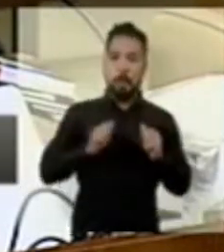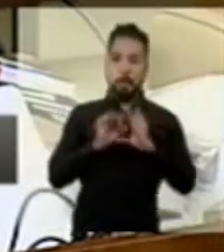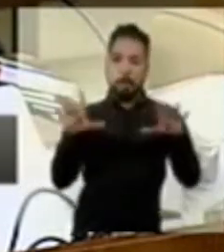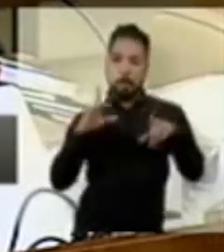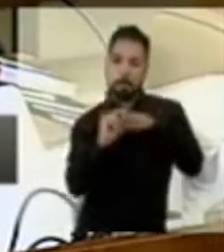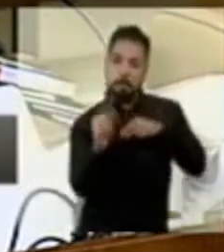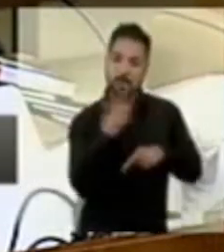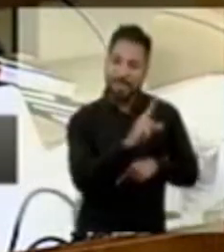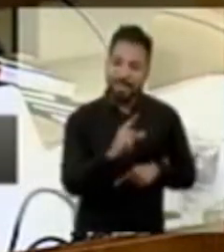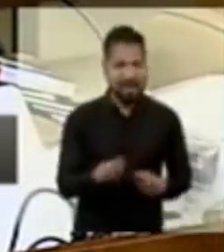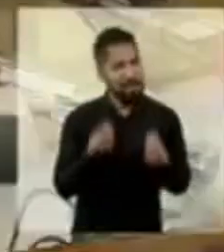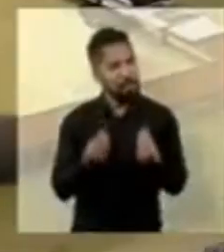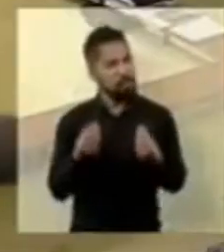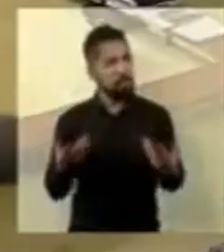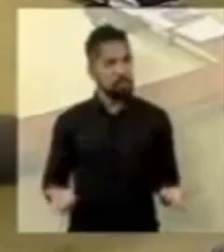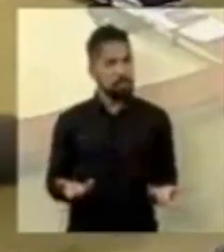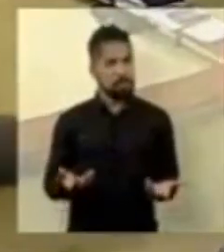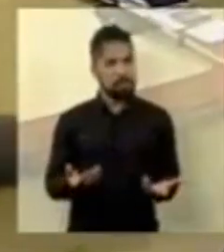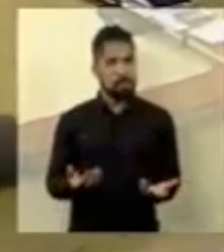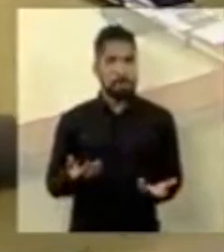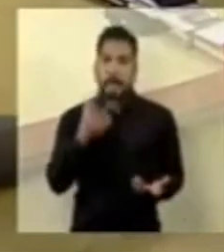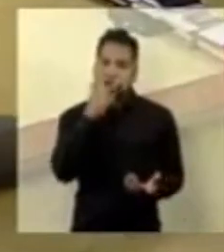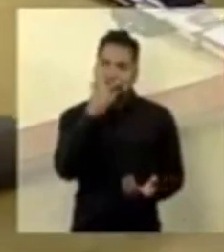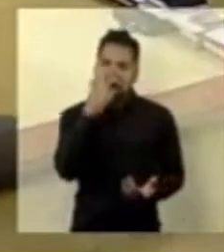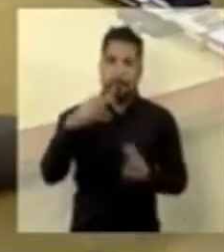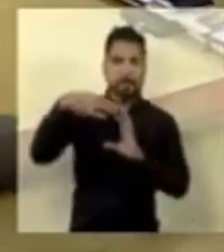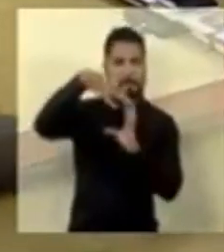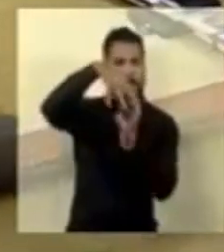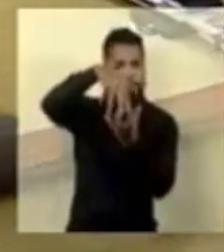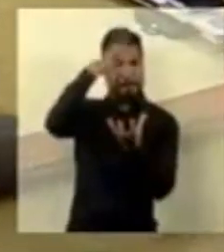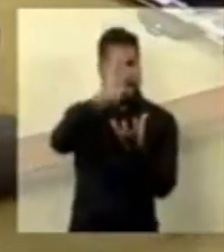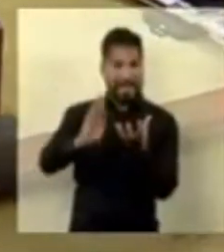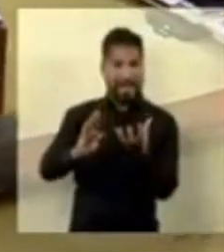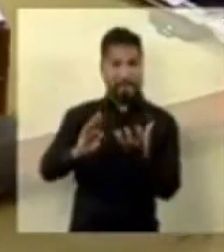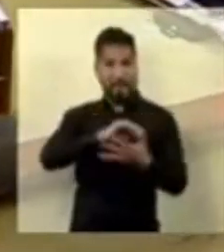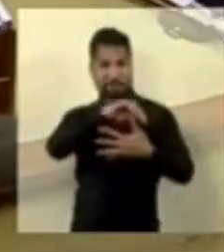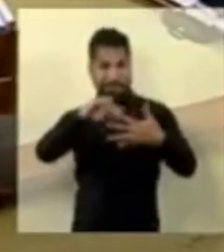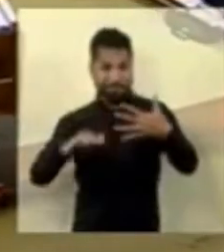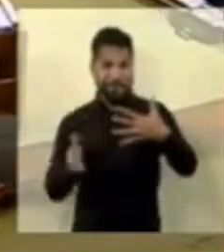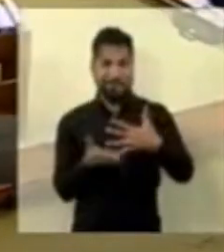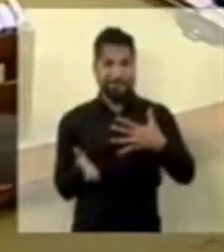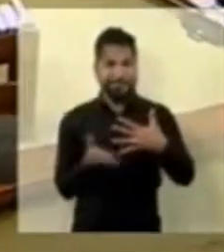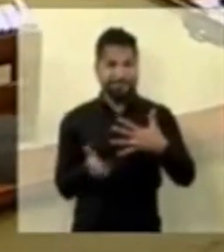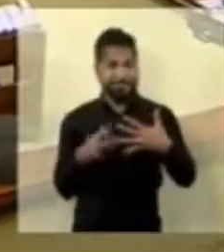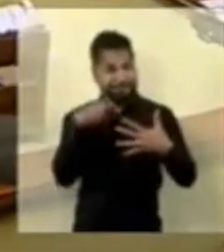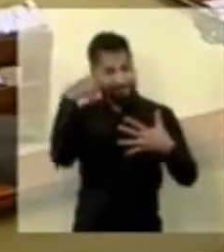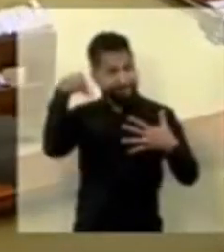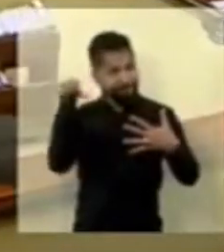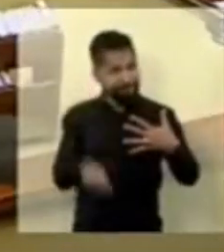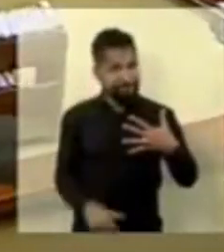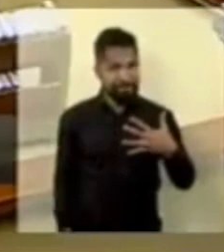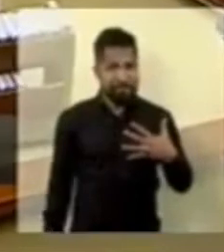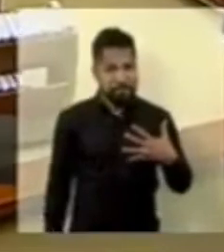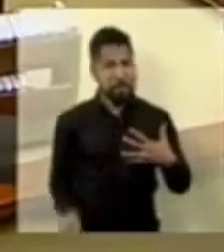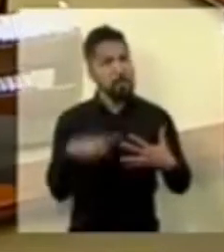brasileiro produz cenas de terceiro mundista explícito são indecorosas e nós